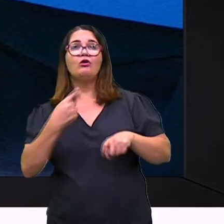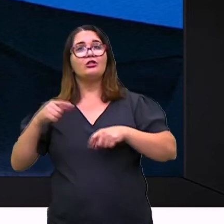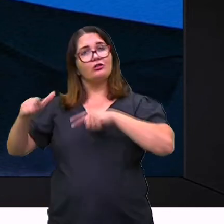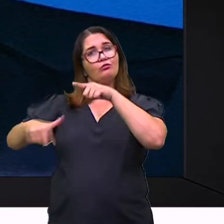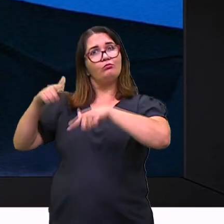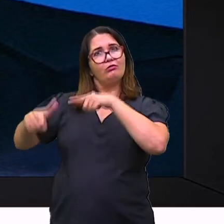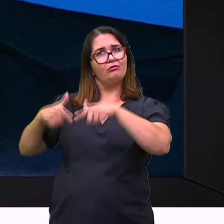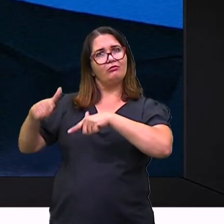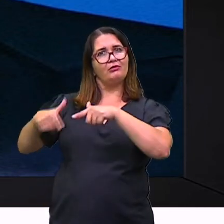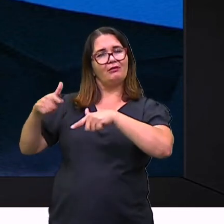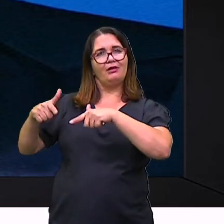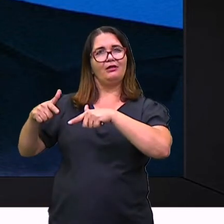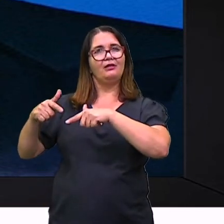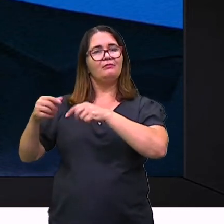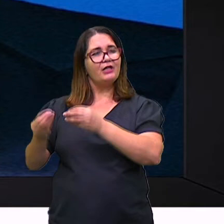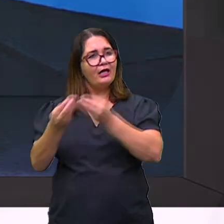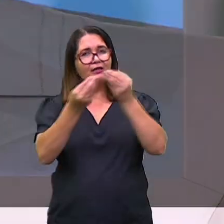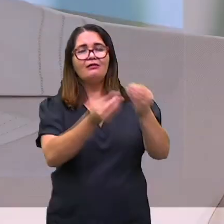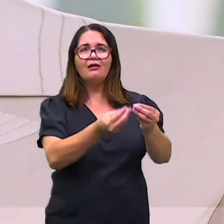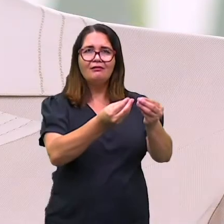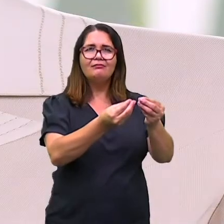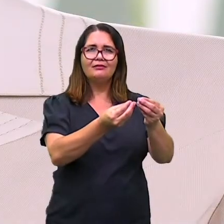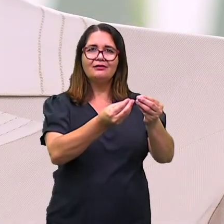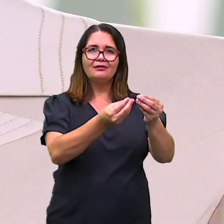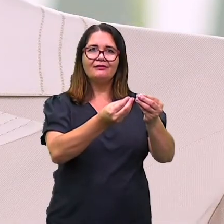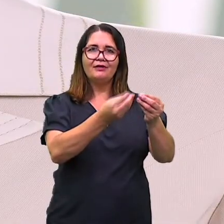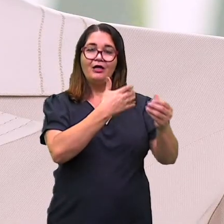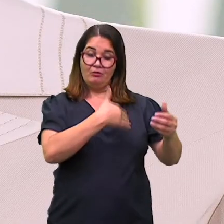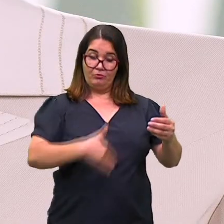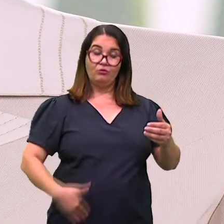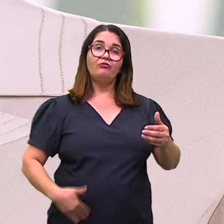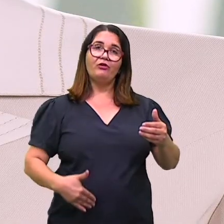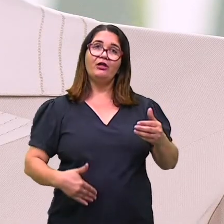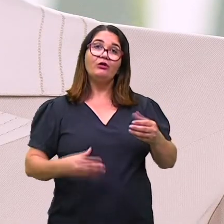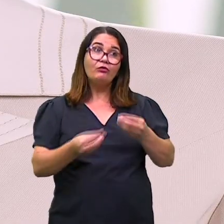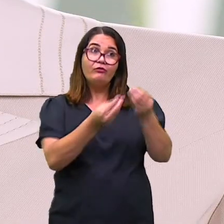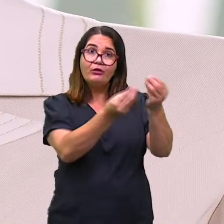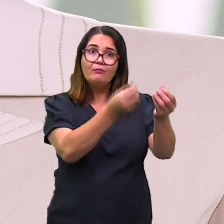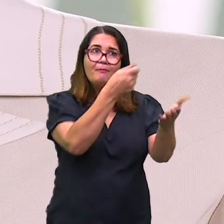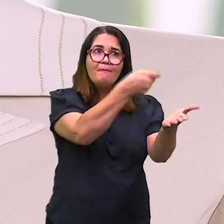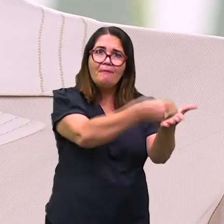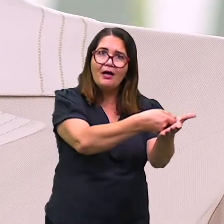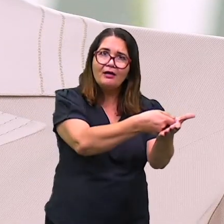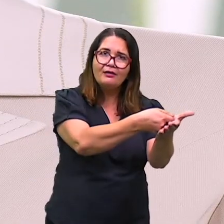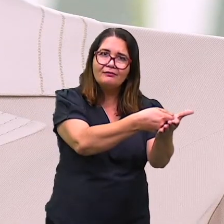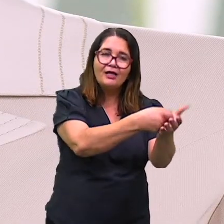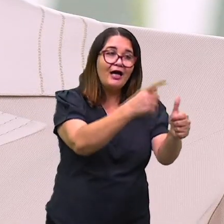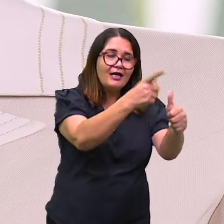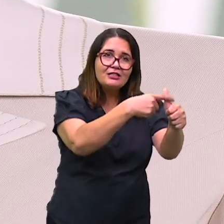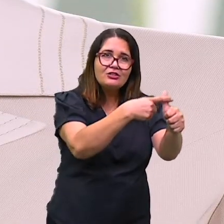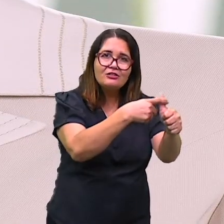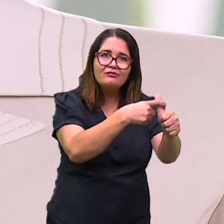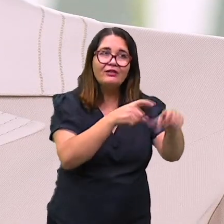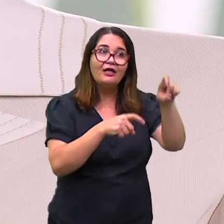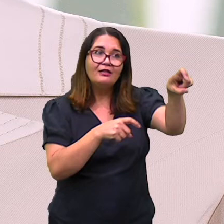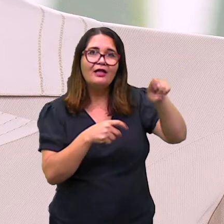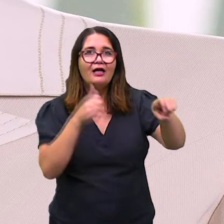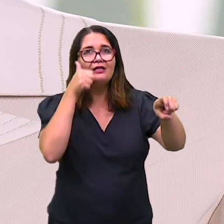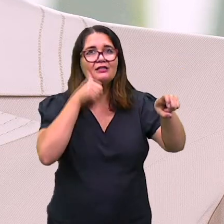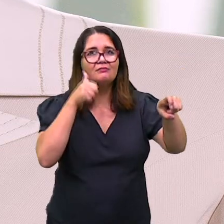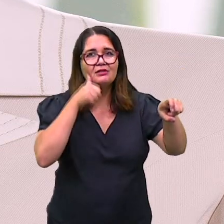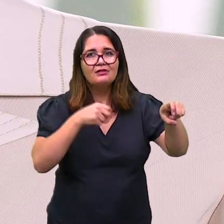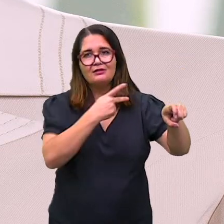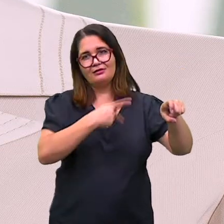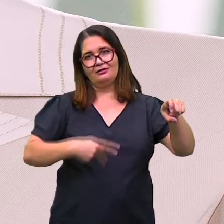nós sabemos e já vimos essa parte que está dentro das leis